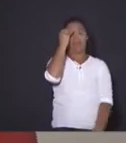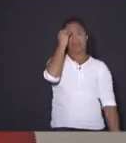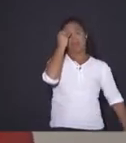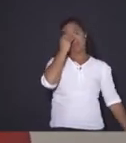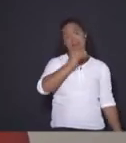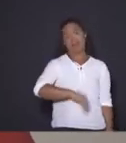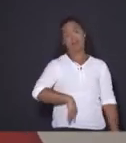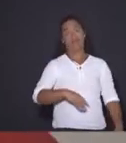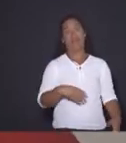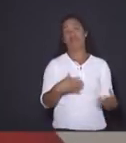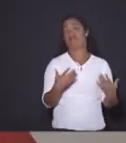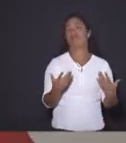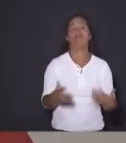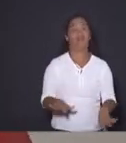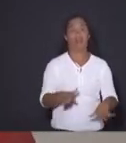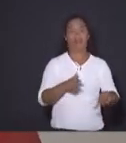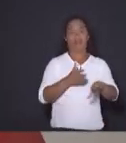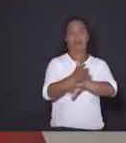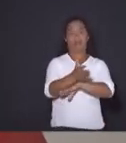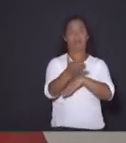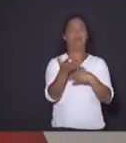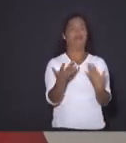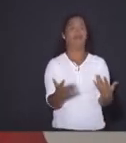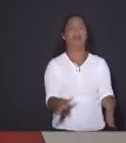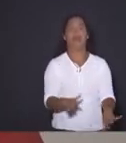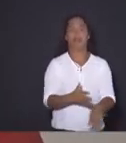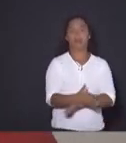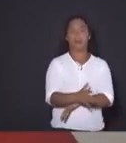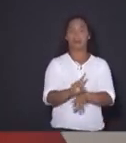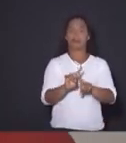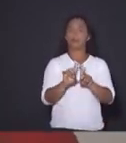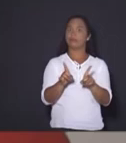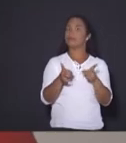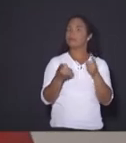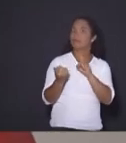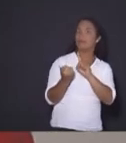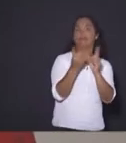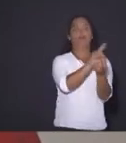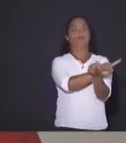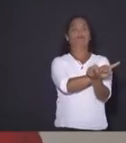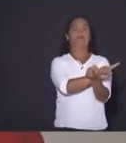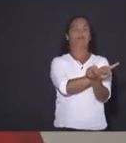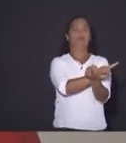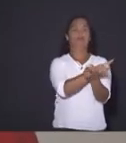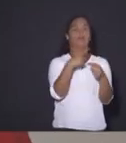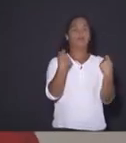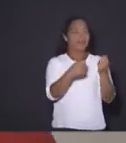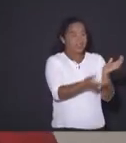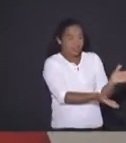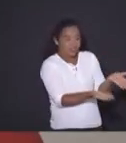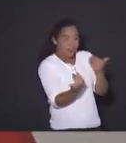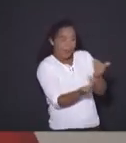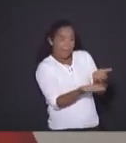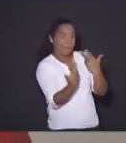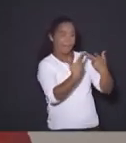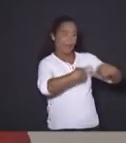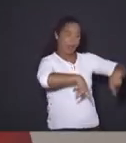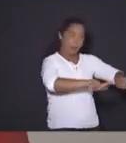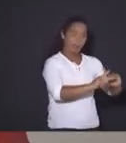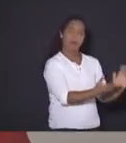participar da política o nosso trabalho é exatamente o contrário é conquistar o povo para política conquistar a juventude